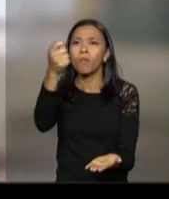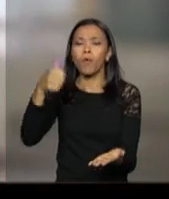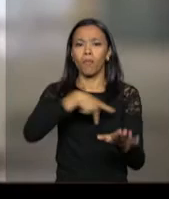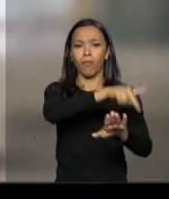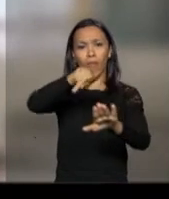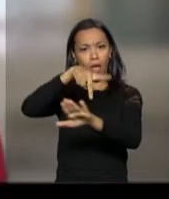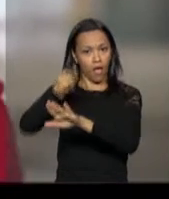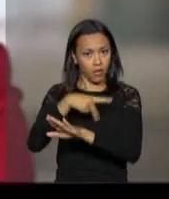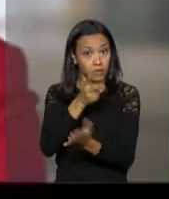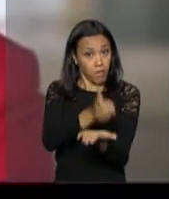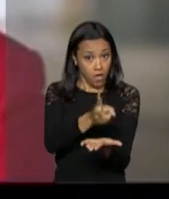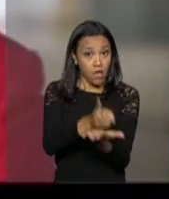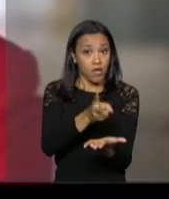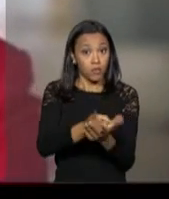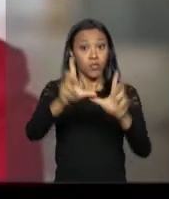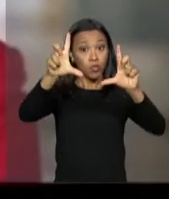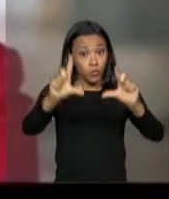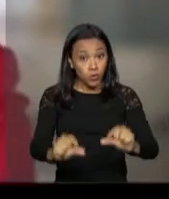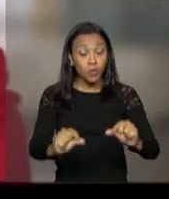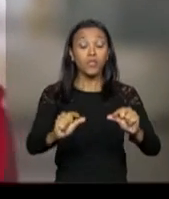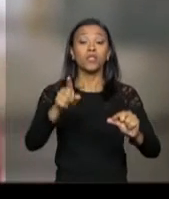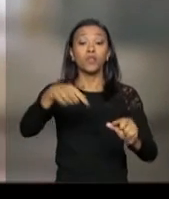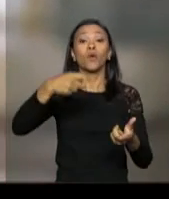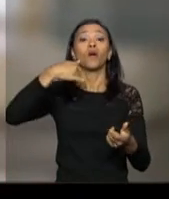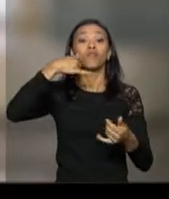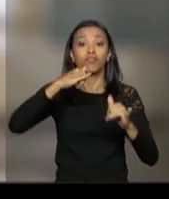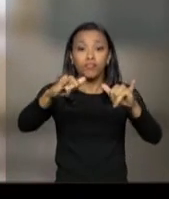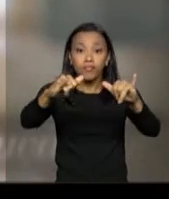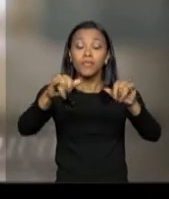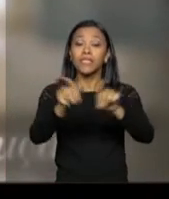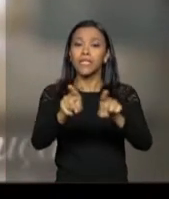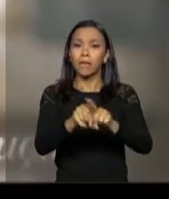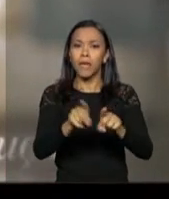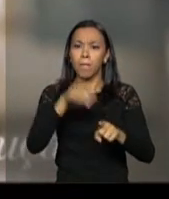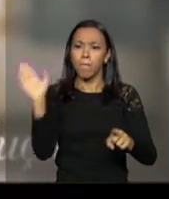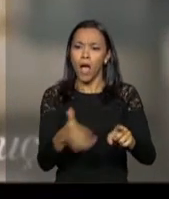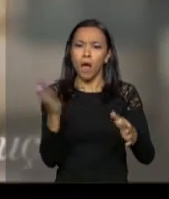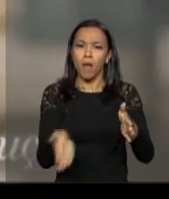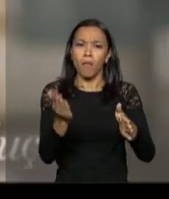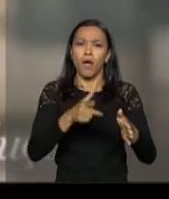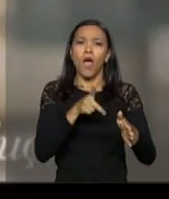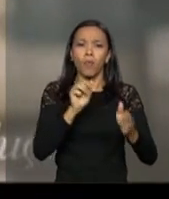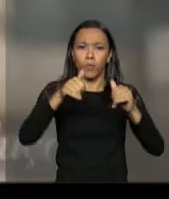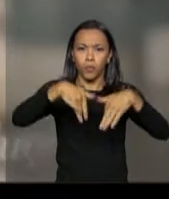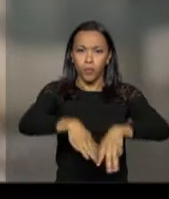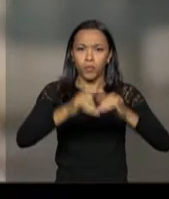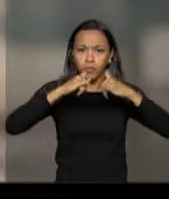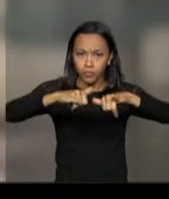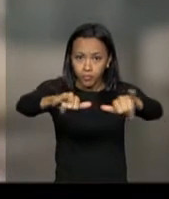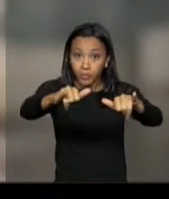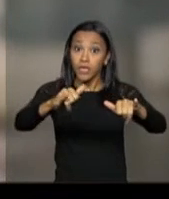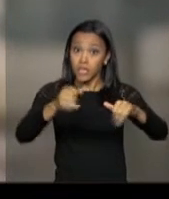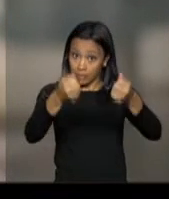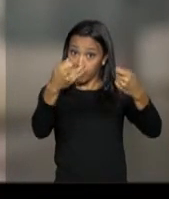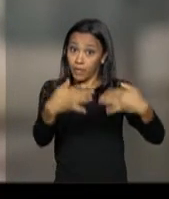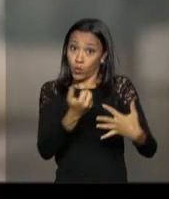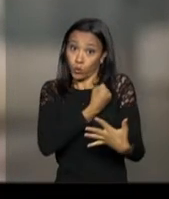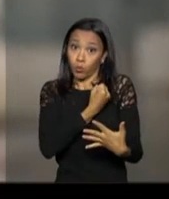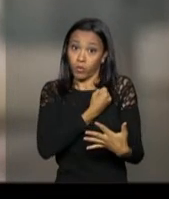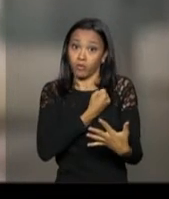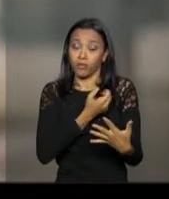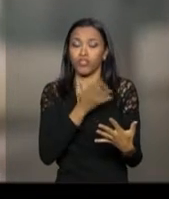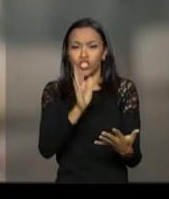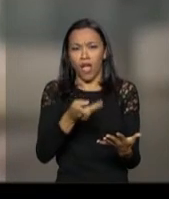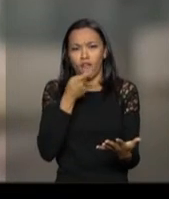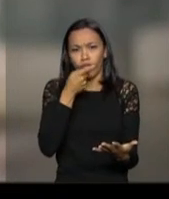está, ao mesmo tempo, baixando o custo da energia e aumentando sua produção elétrica. Explico com números. Como acabei